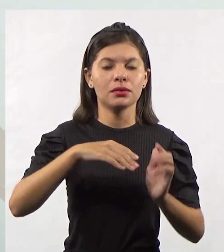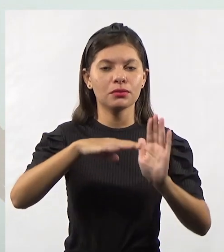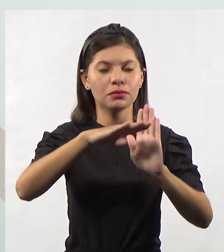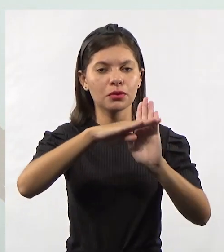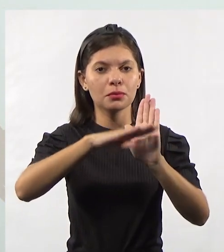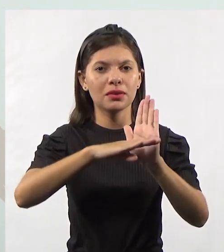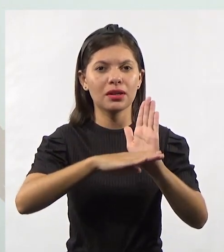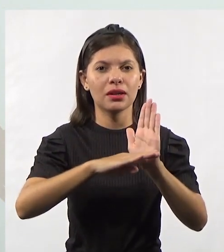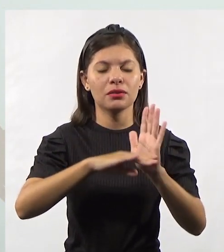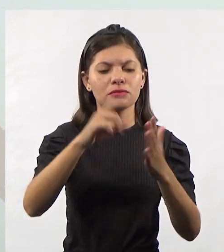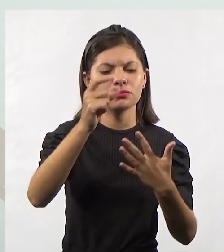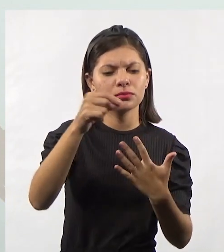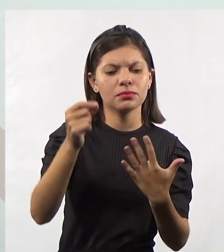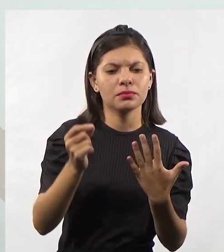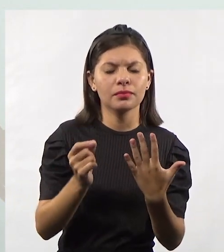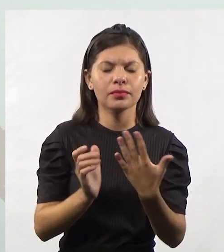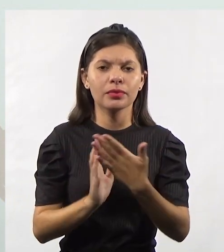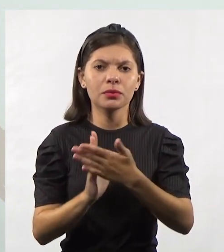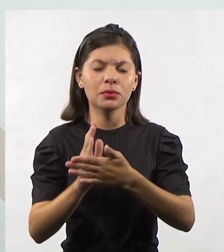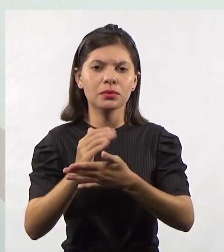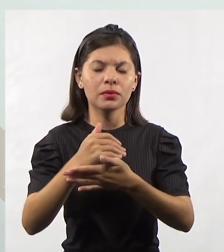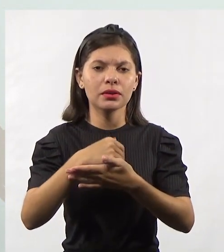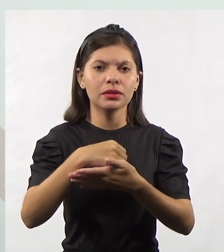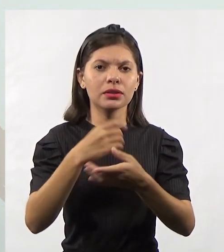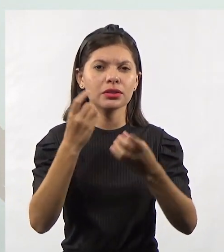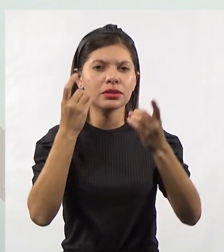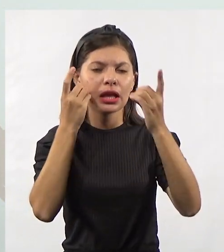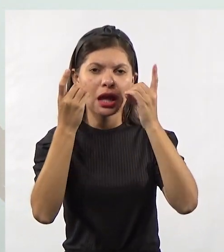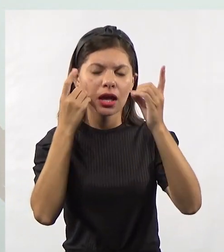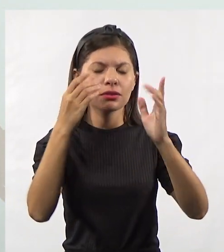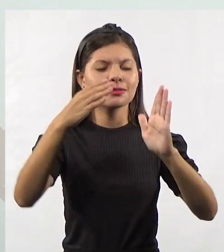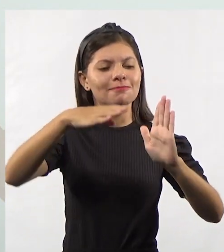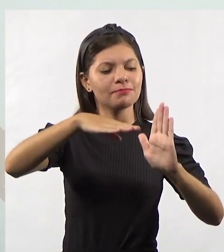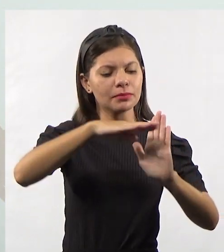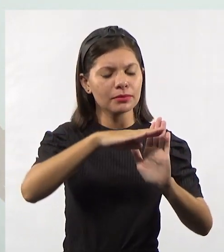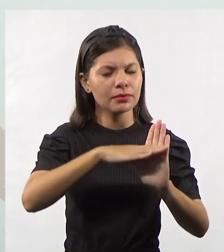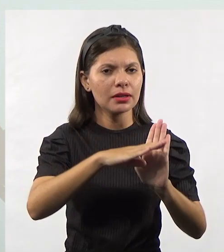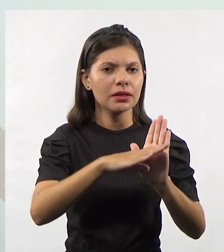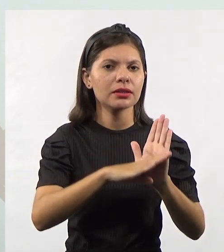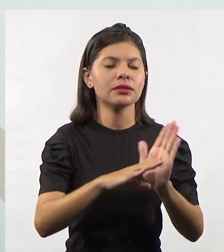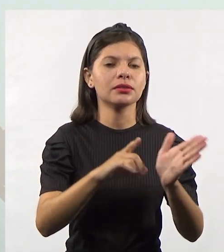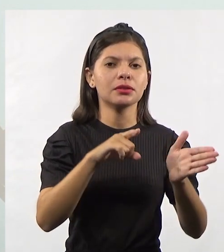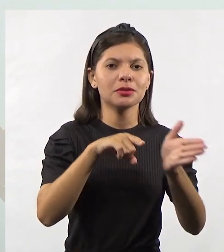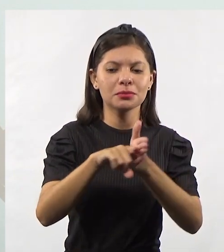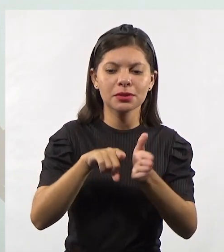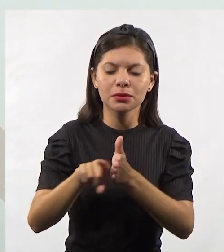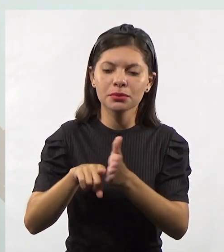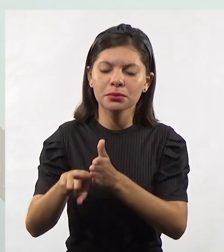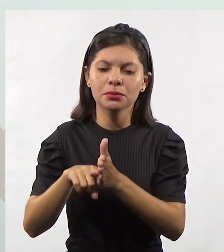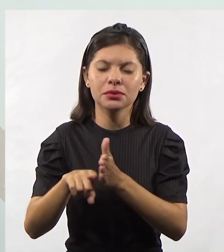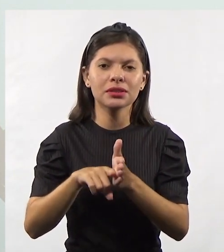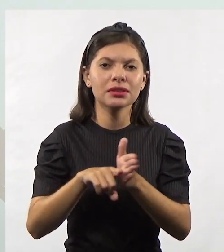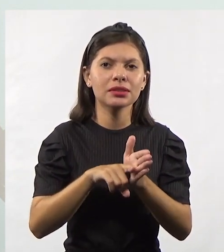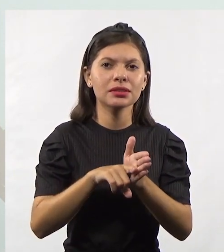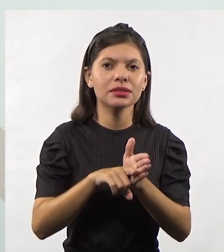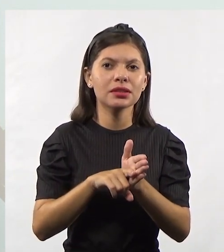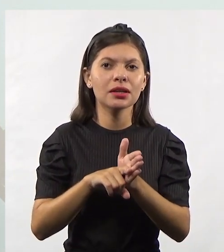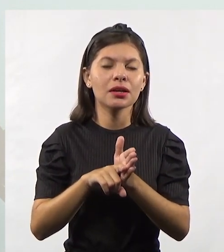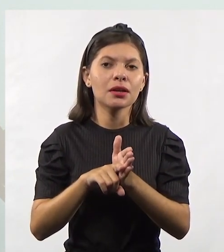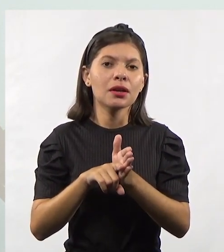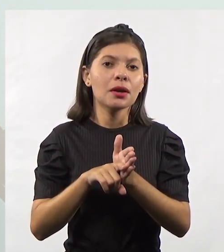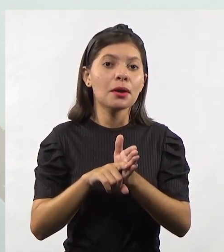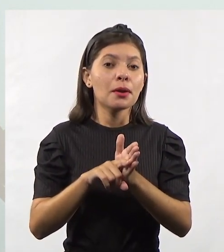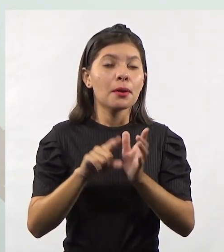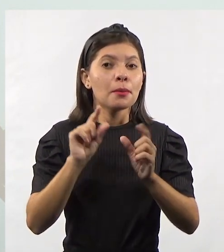ele é um instrumento de coleta de dados que você faz você elabora as perguntas essas perguntas podem